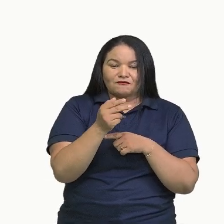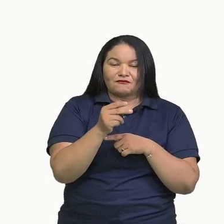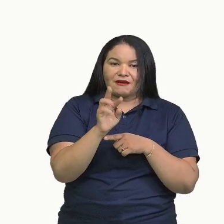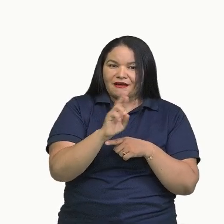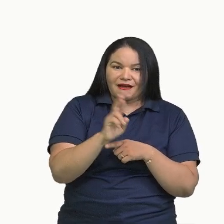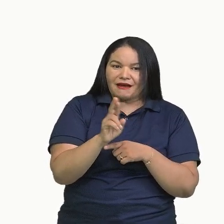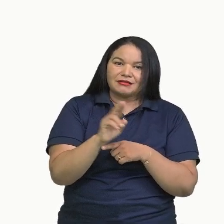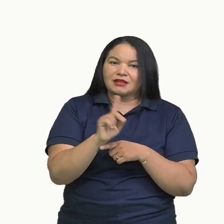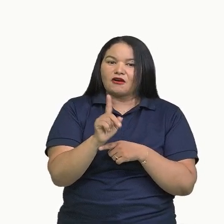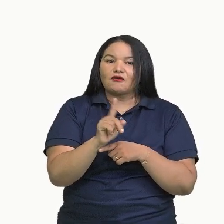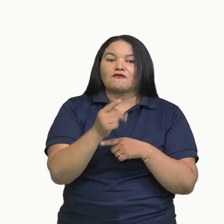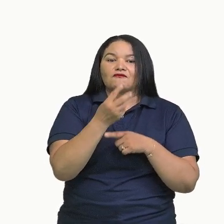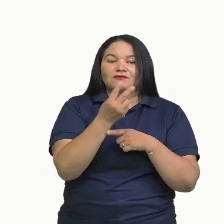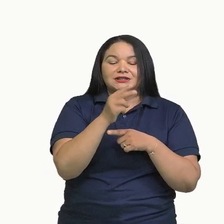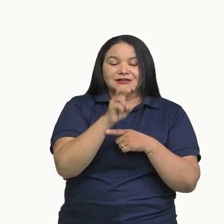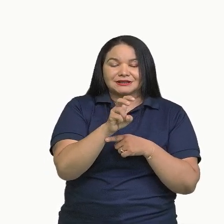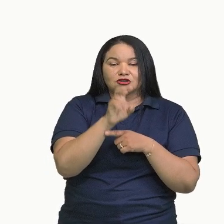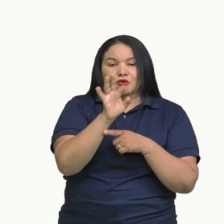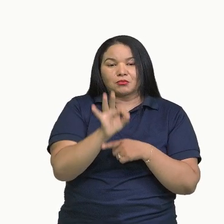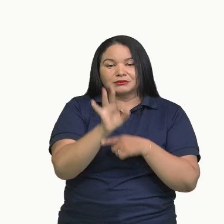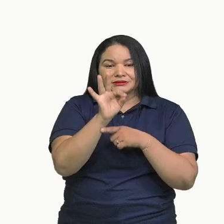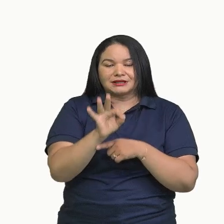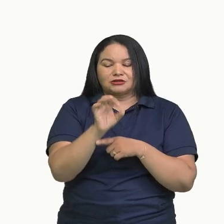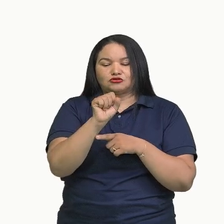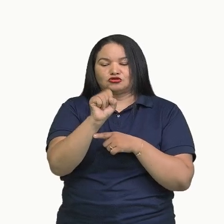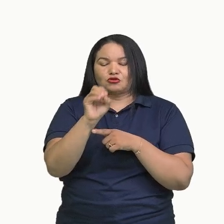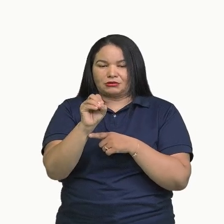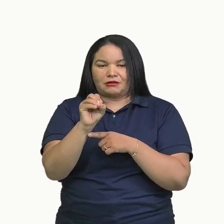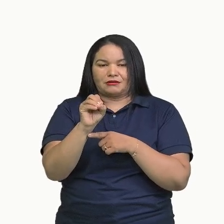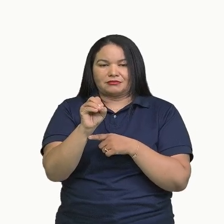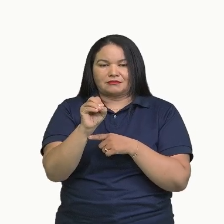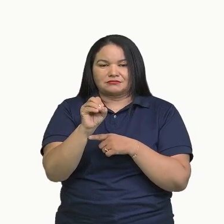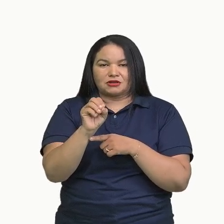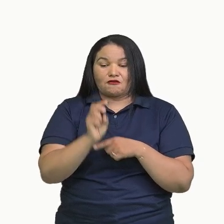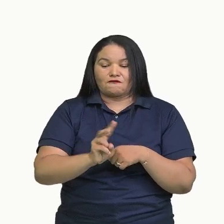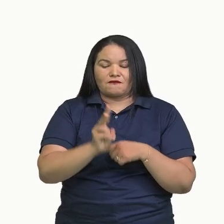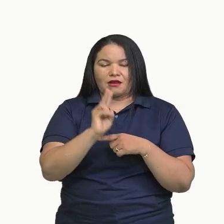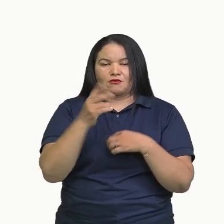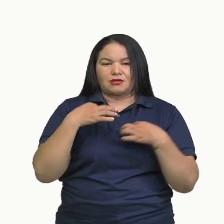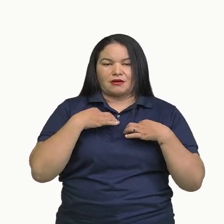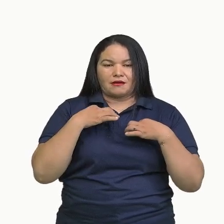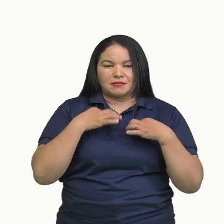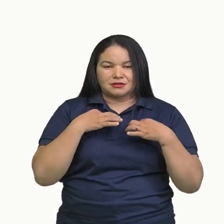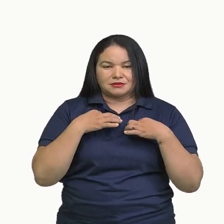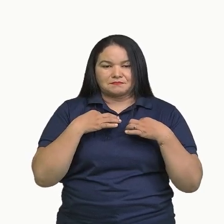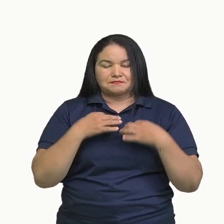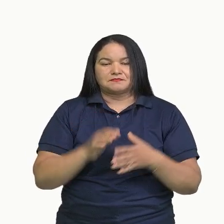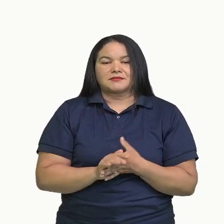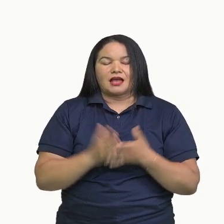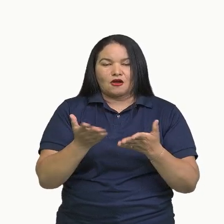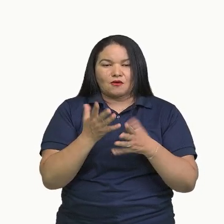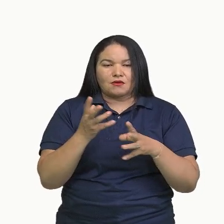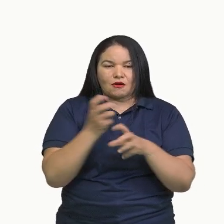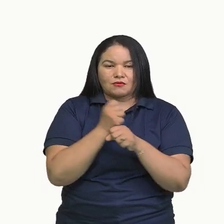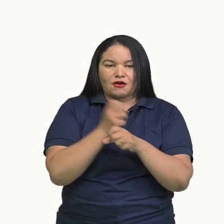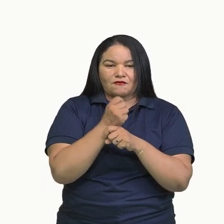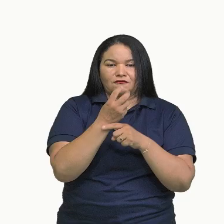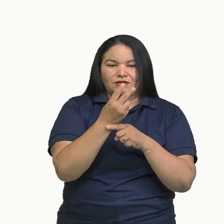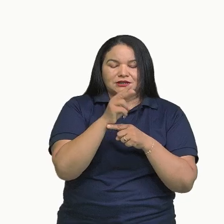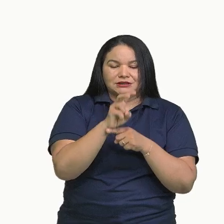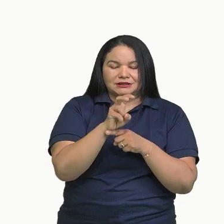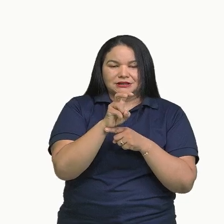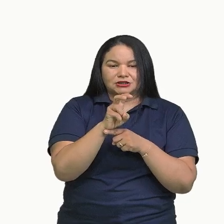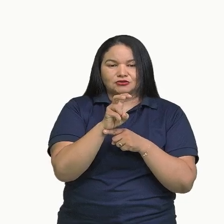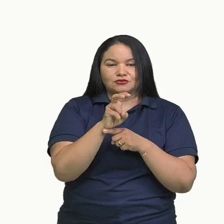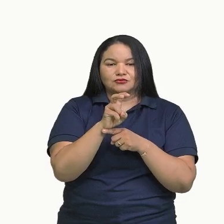não. É 25% de quem? De 80, que é o preço da camisa. Então, vai se calcular aí 25% de